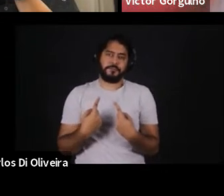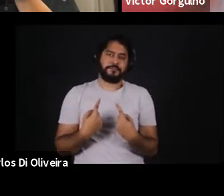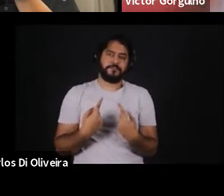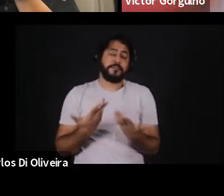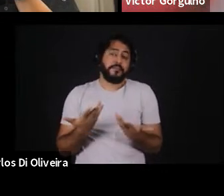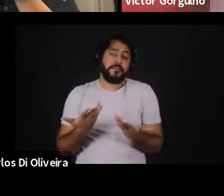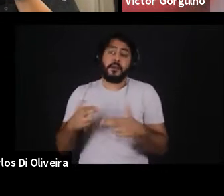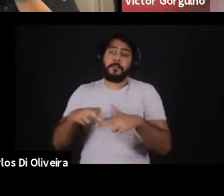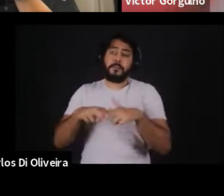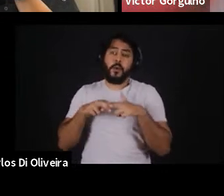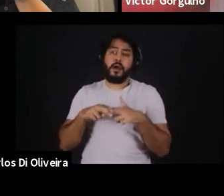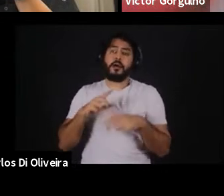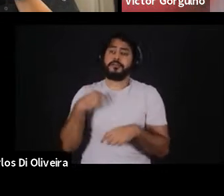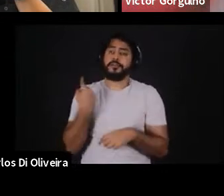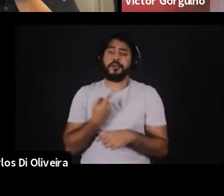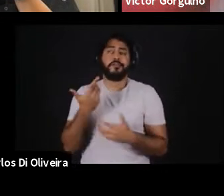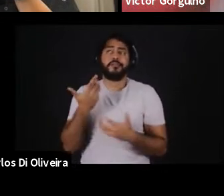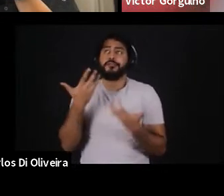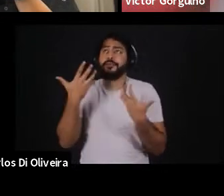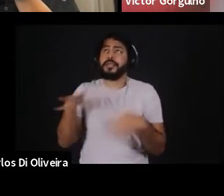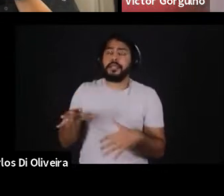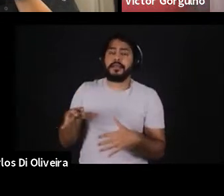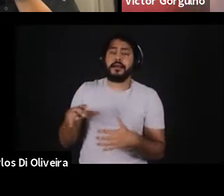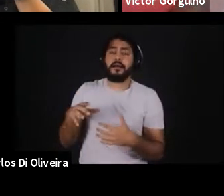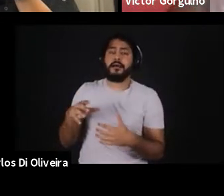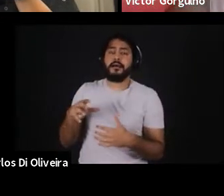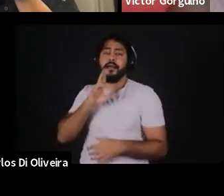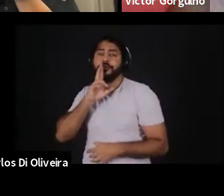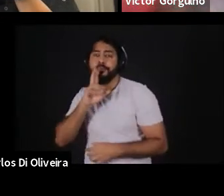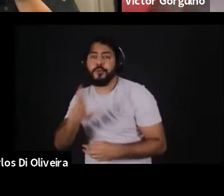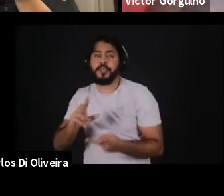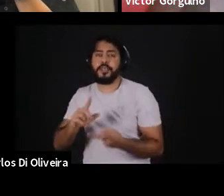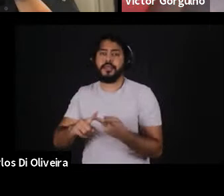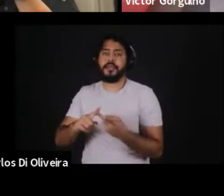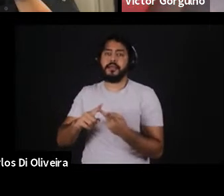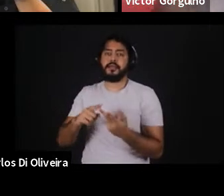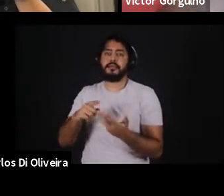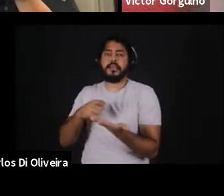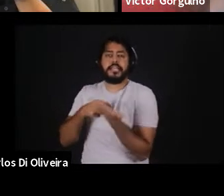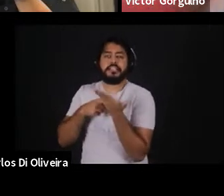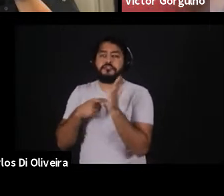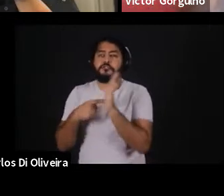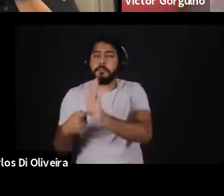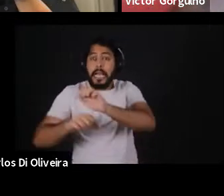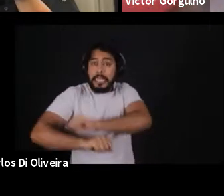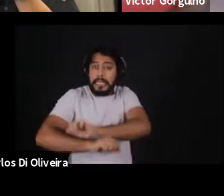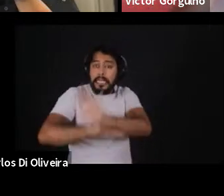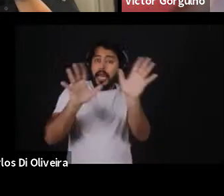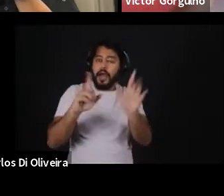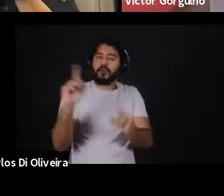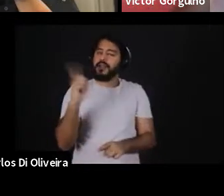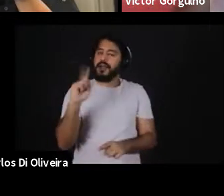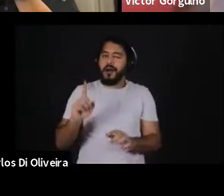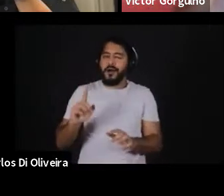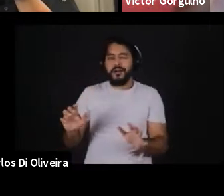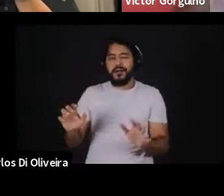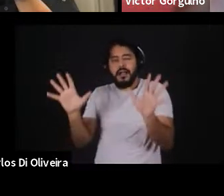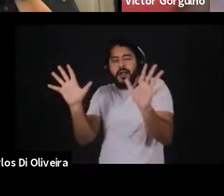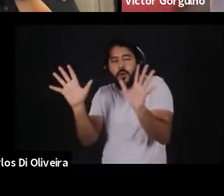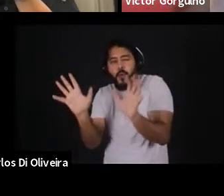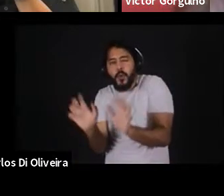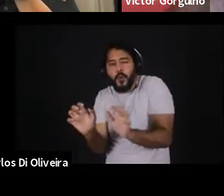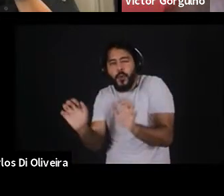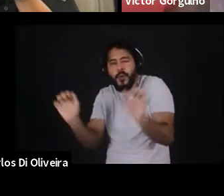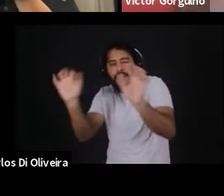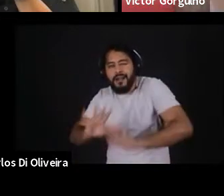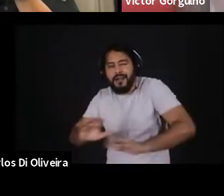não responder e nem ilustrar essas questões, mas de alguma maneira complicá-las ainda mais, assim. Então, o delírio racial, ele surge com o